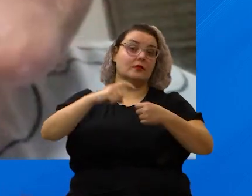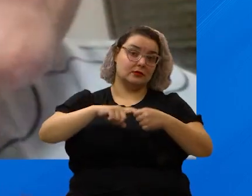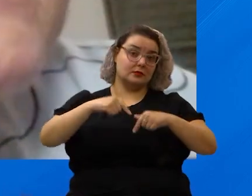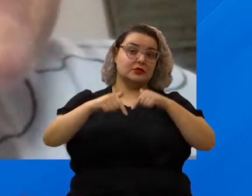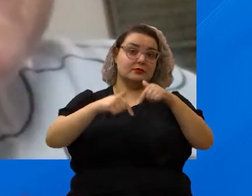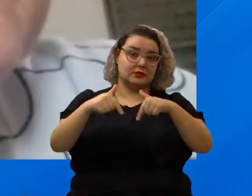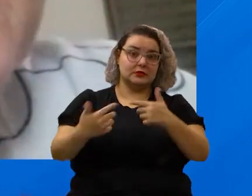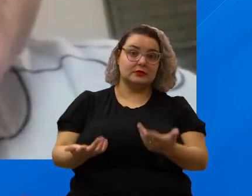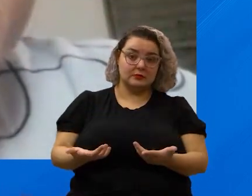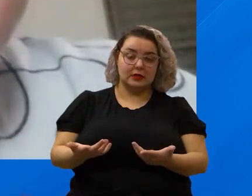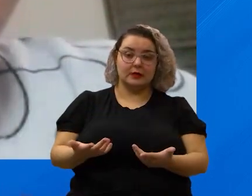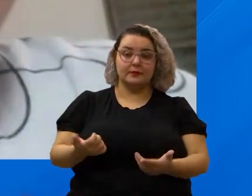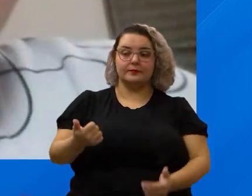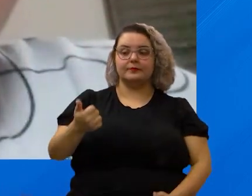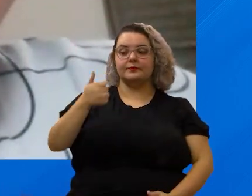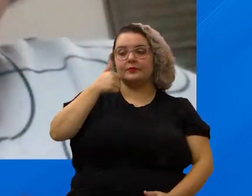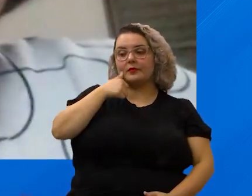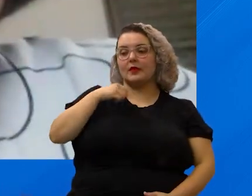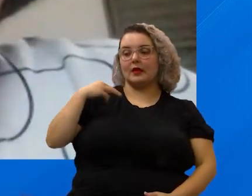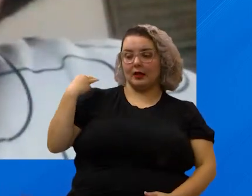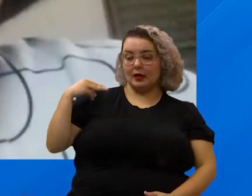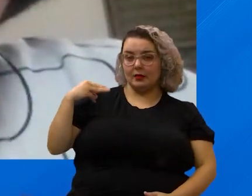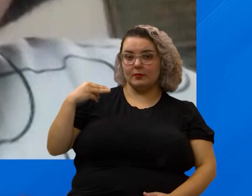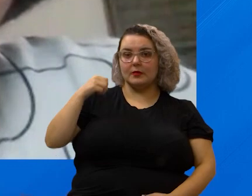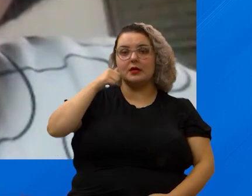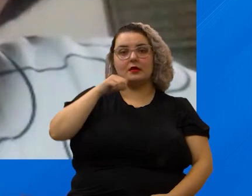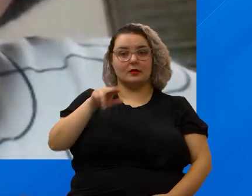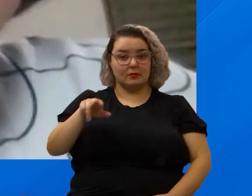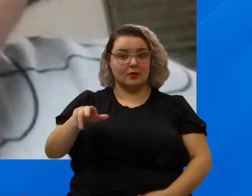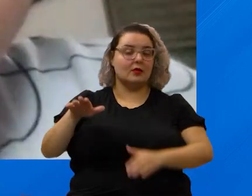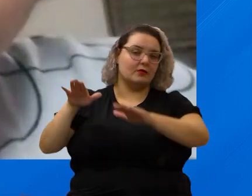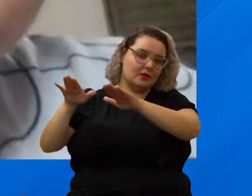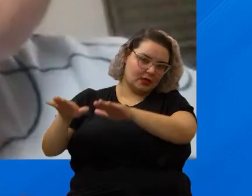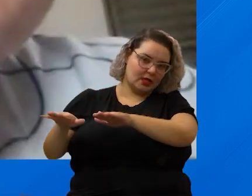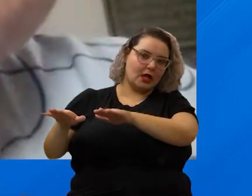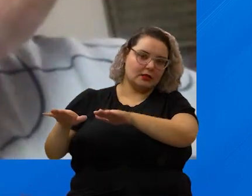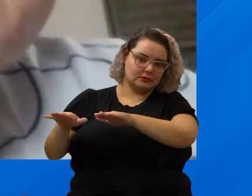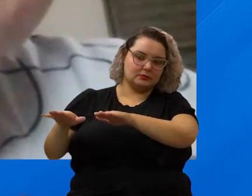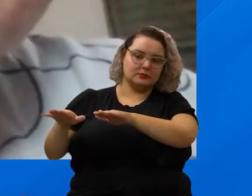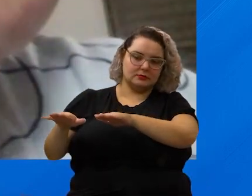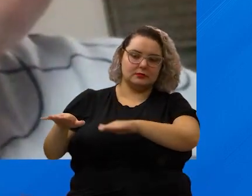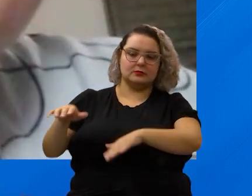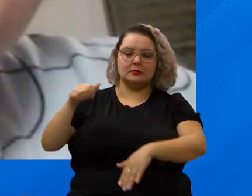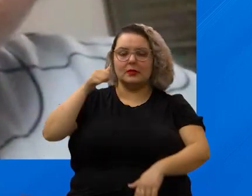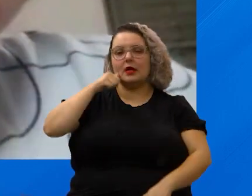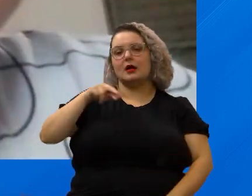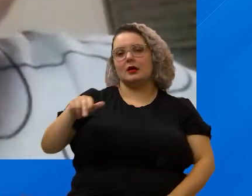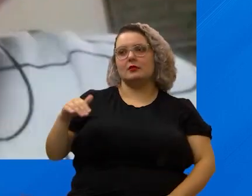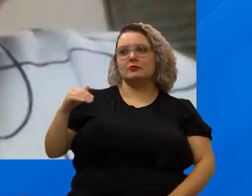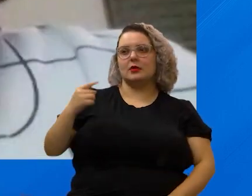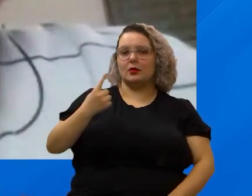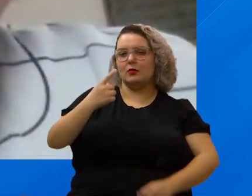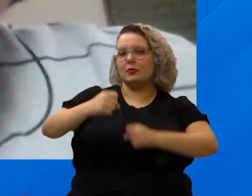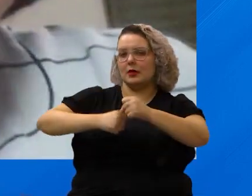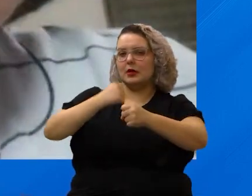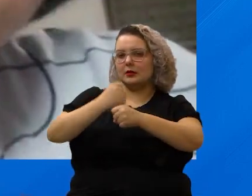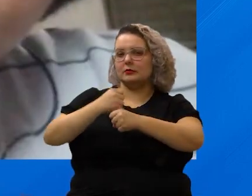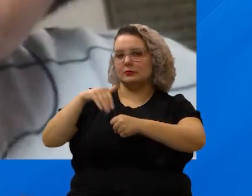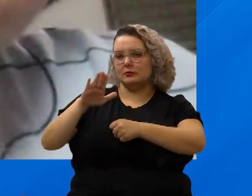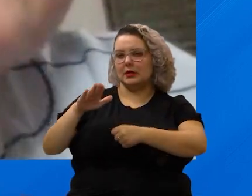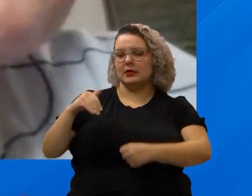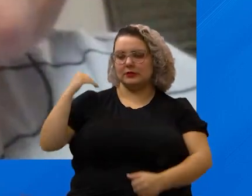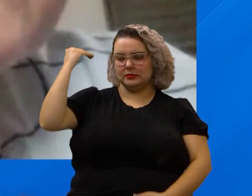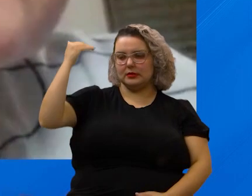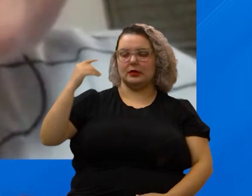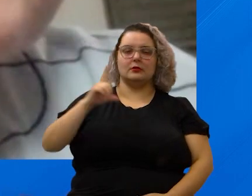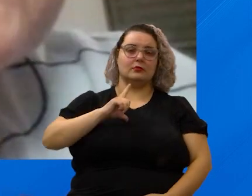né? E ela e a irmã ficaram. A irmã era mais velha, um ano.